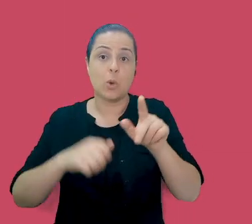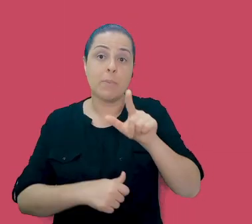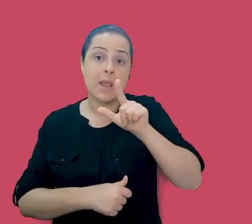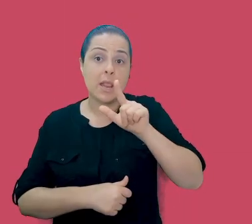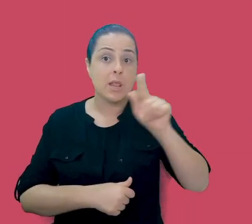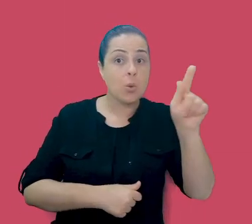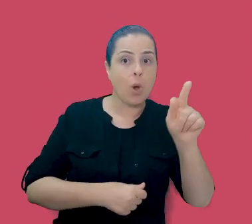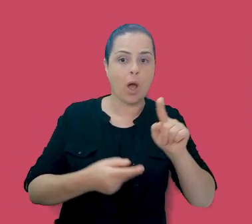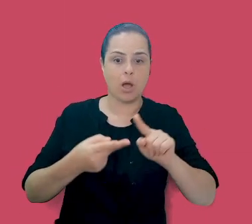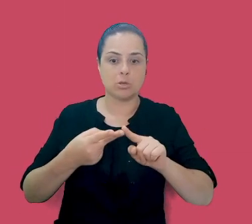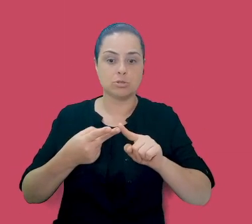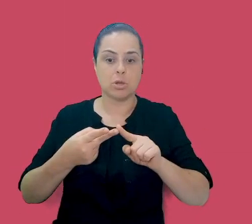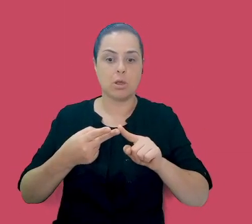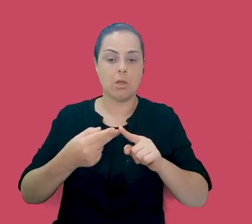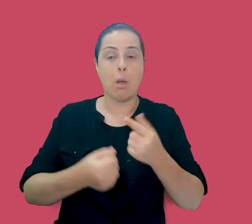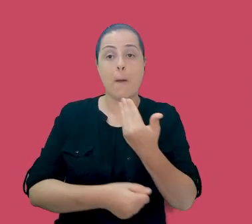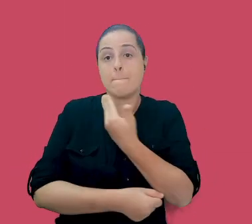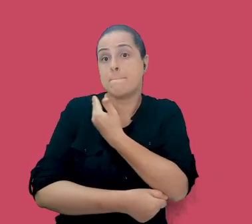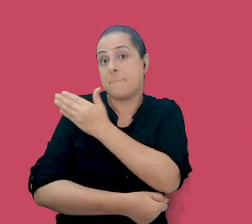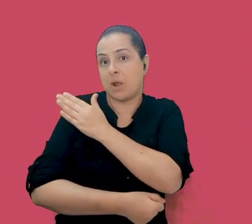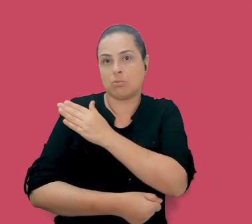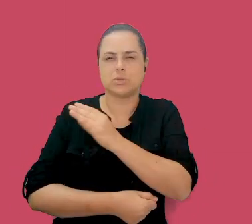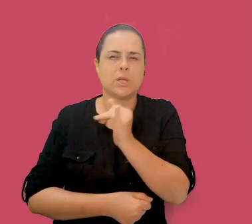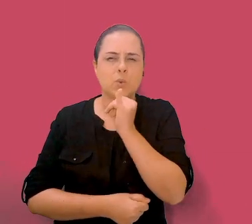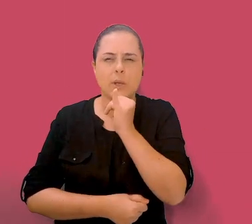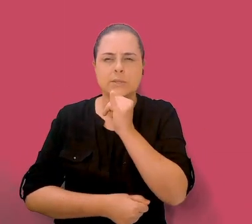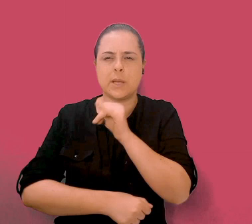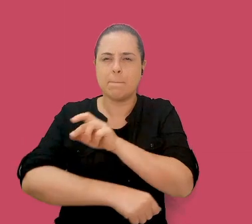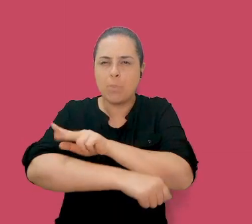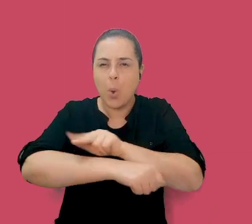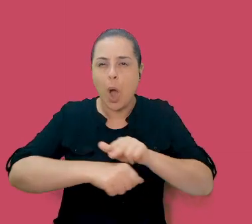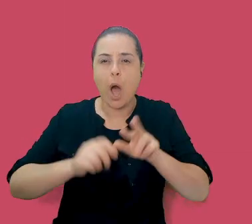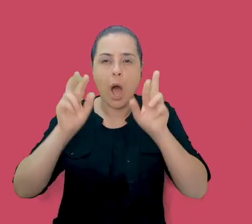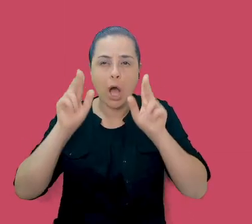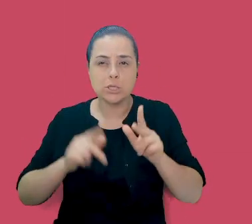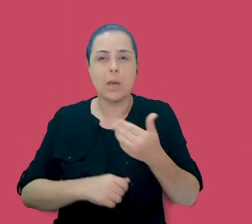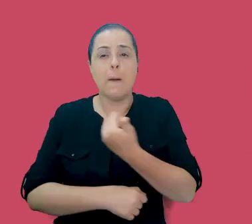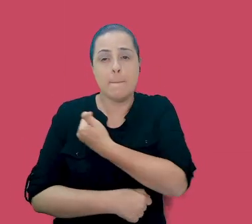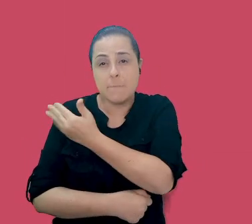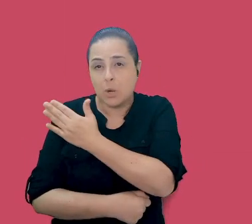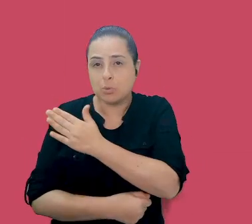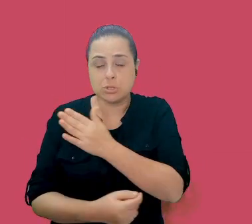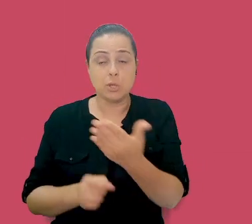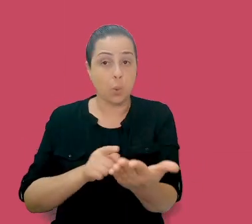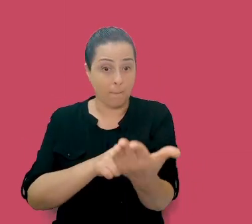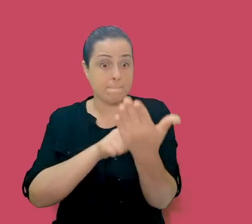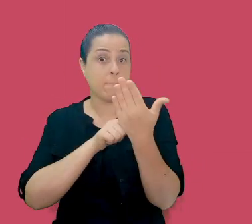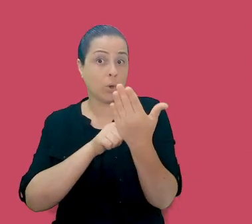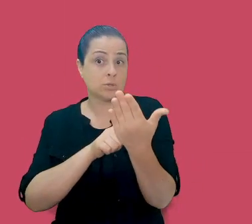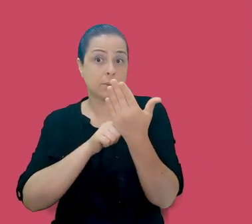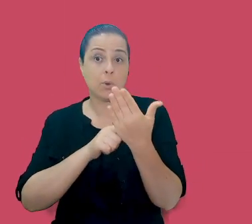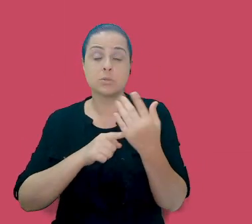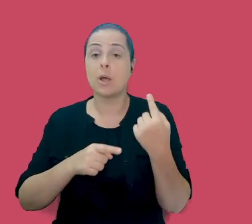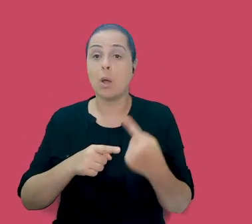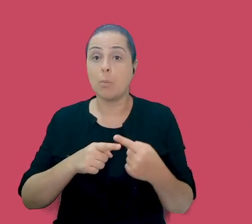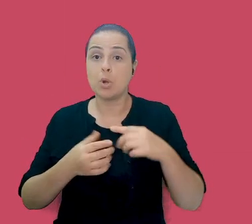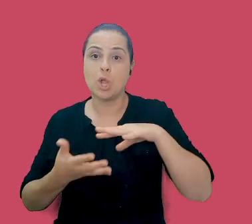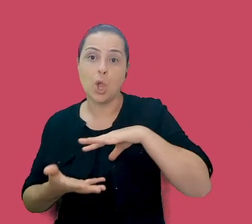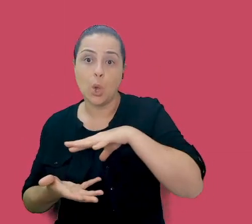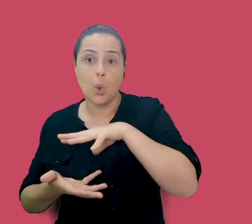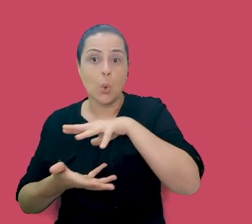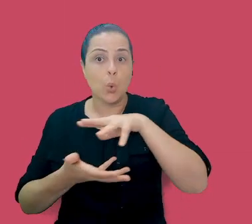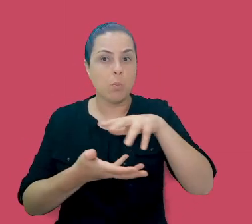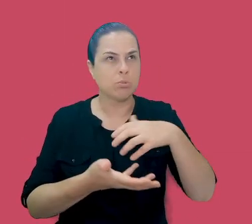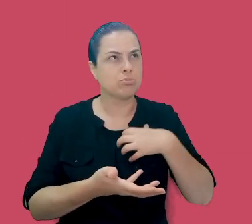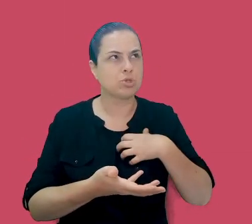de preconceitos raciais, traz uma série de coisas que vão sendo trazidos. Por quê? Porque o mundo é naturalmente